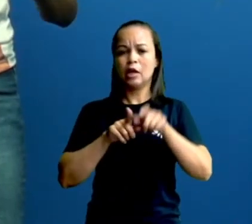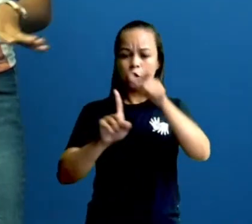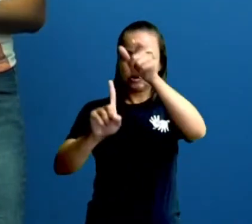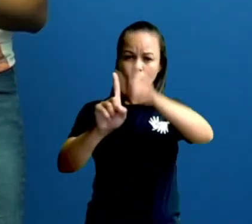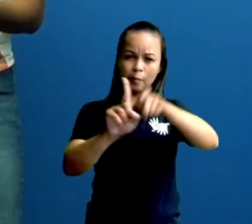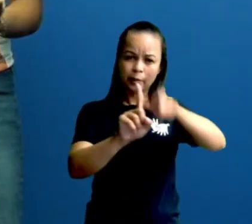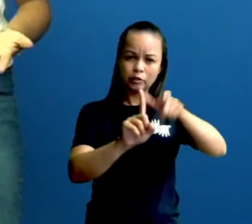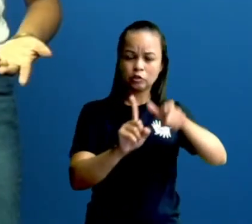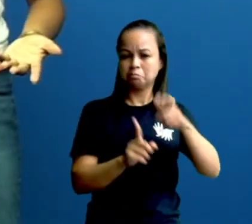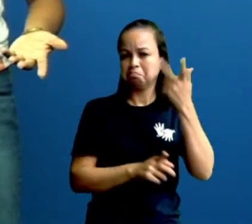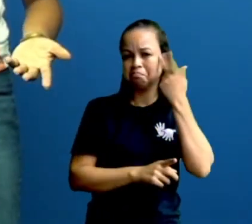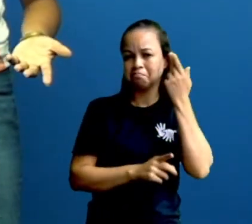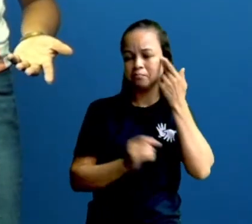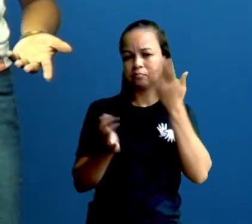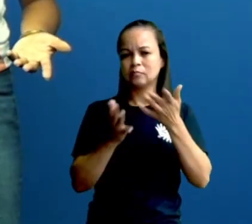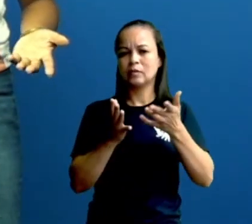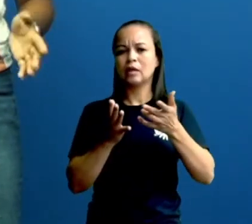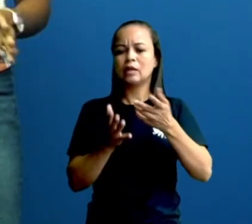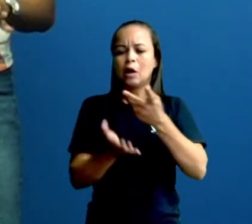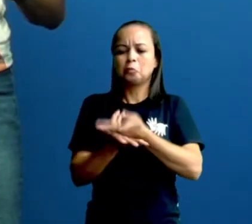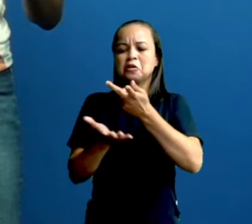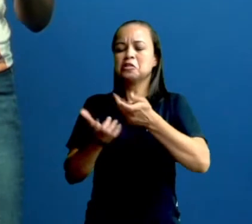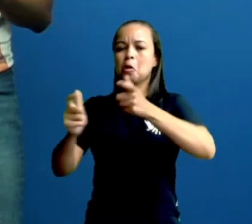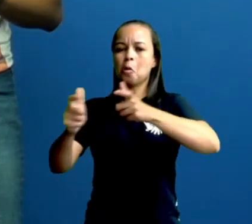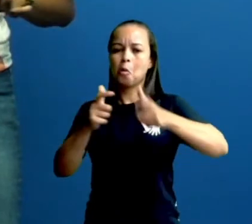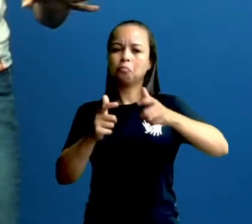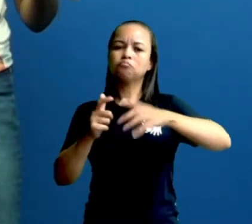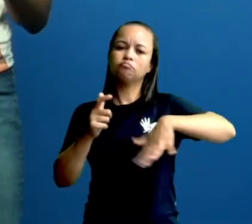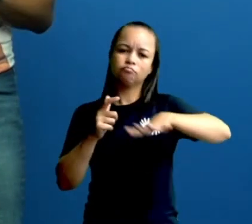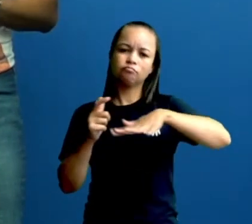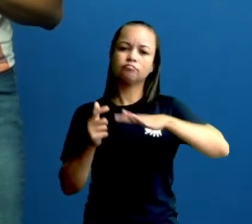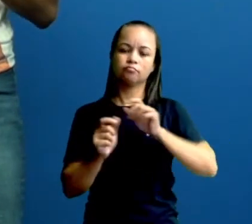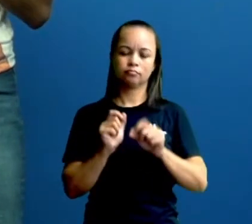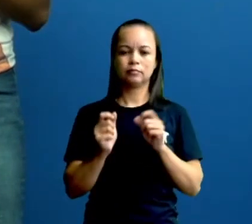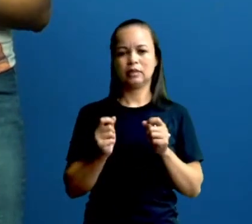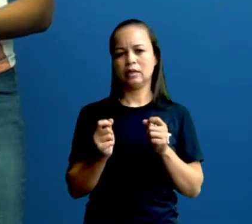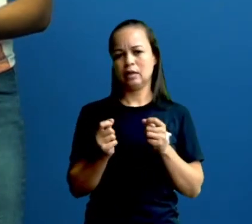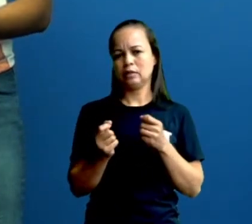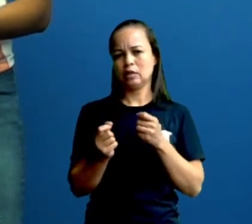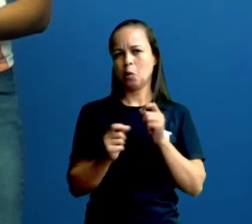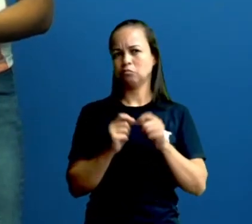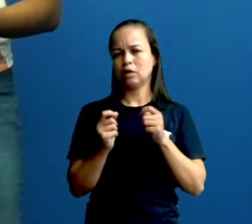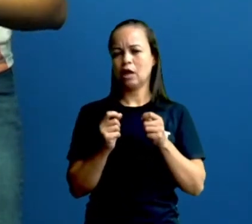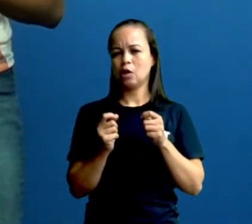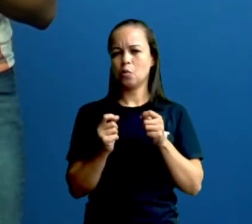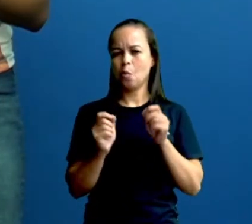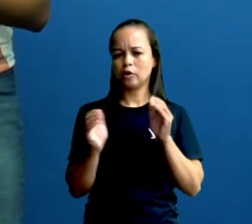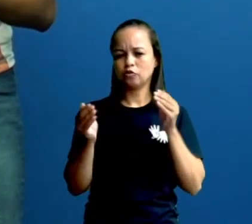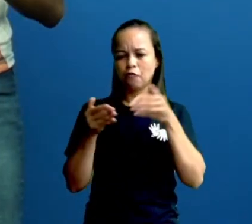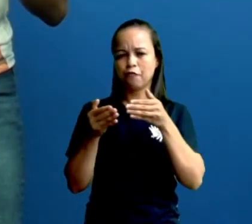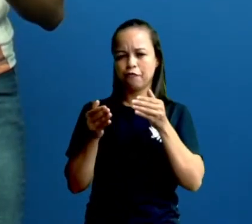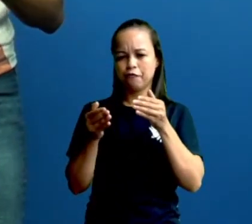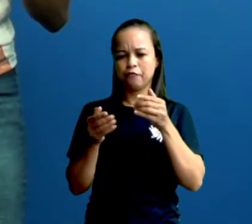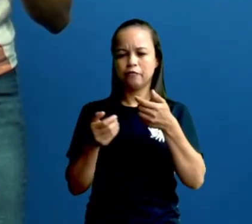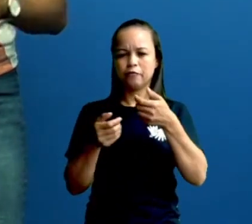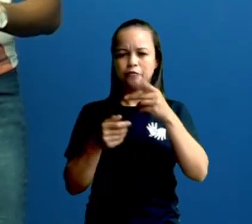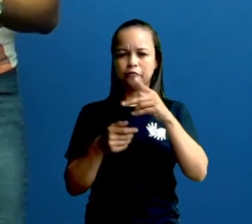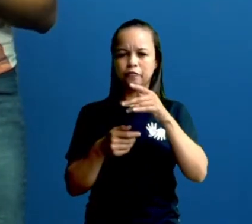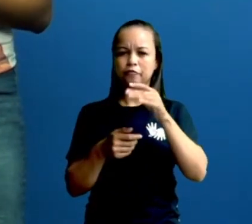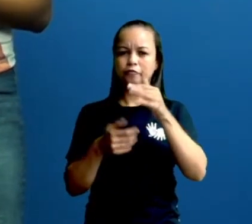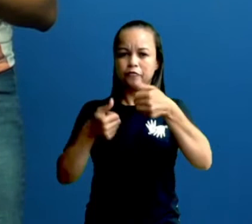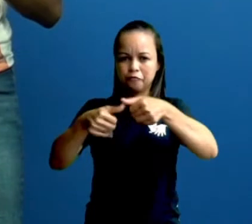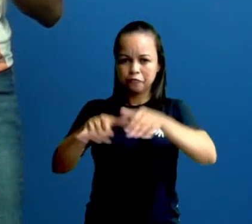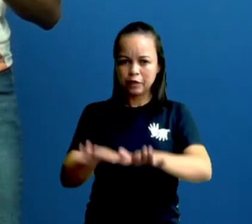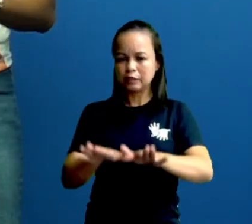situações ou em qualquer lugar. Tá? Então, a gente tem aí uma variação, não tem um eixo fixo. E também ela pode